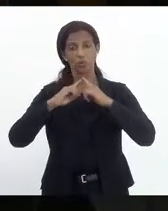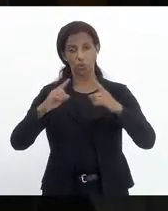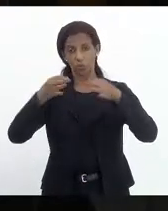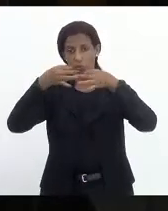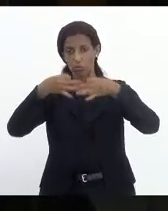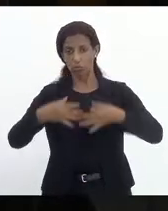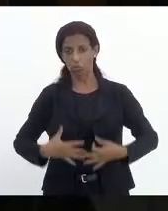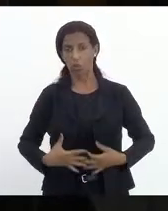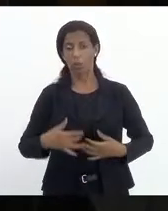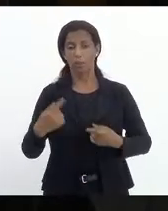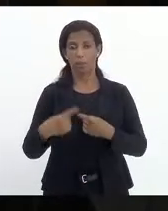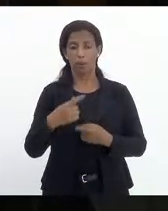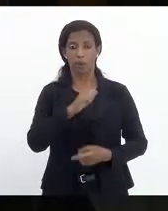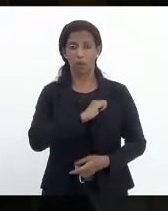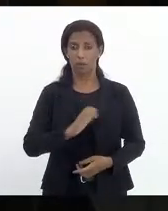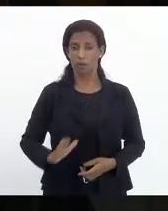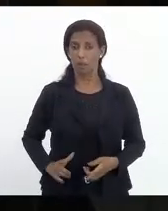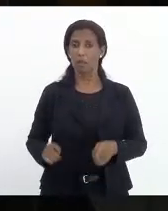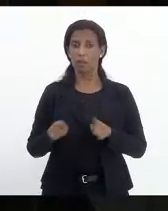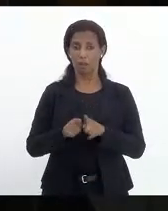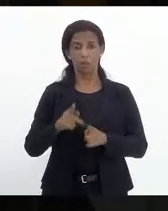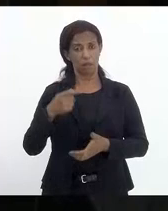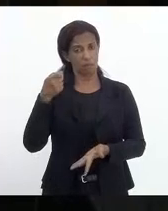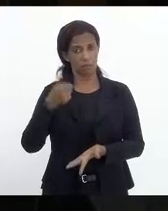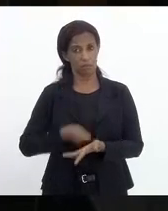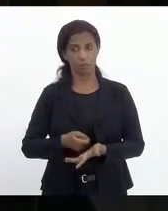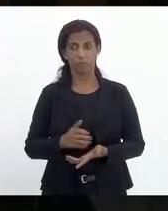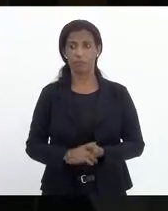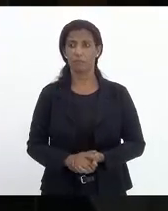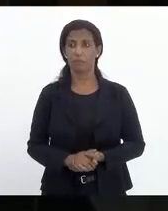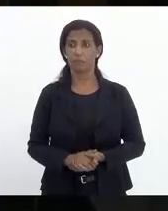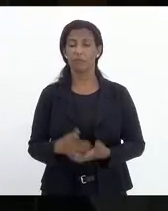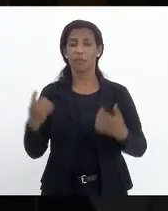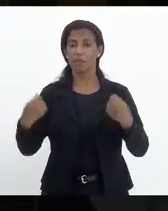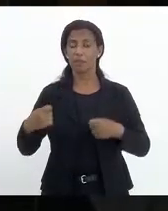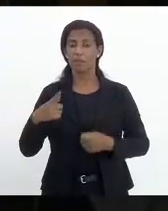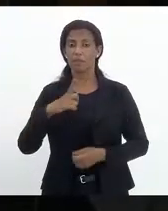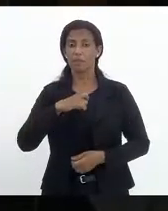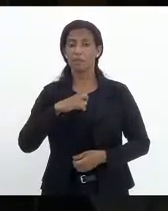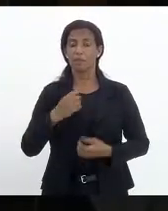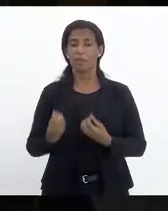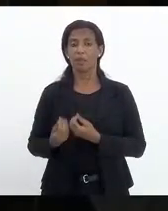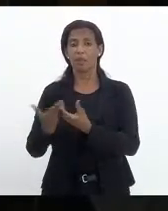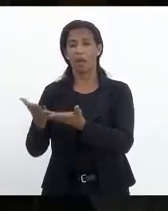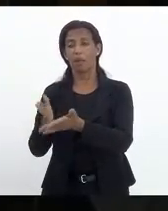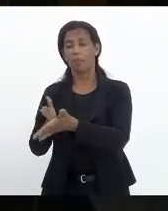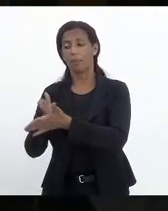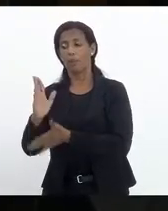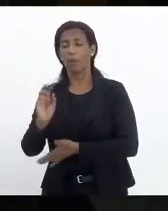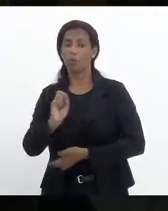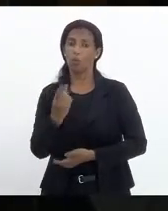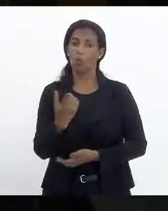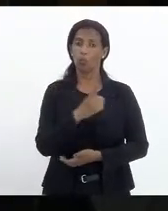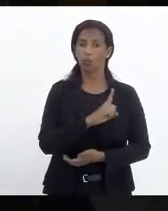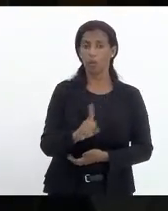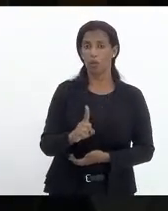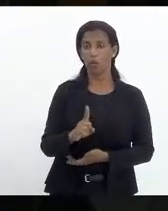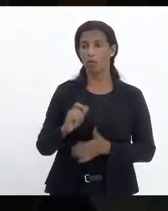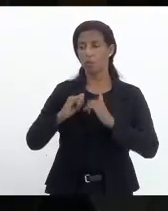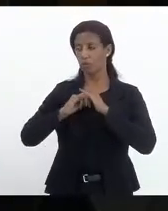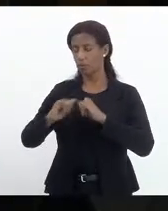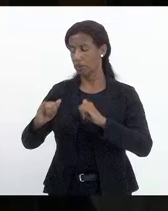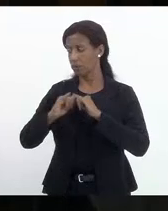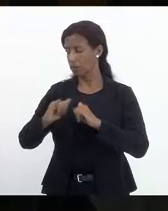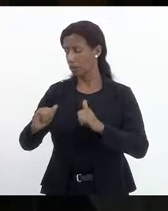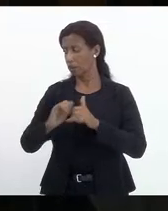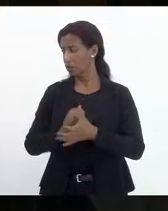que o presidente Andrés iriam também afirmou que tem que entregar aprovado ou não esse essas